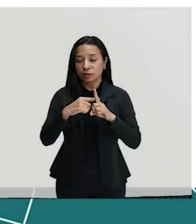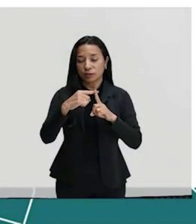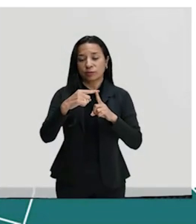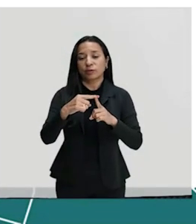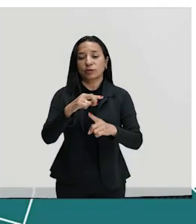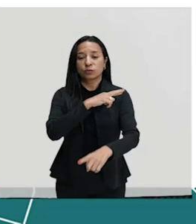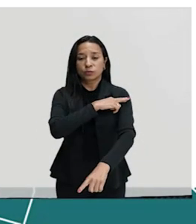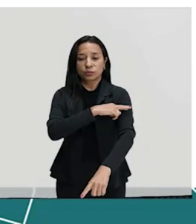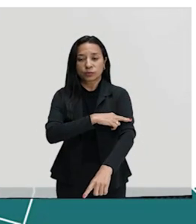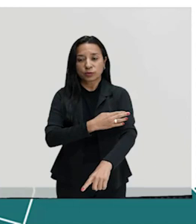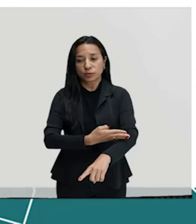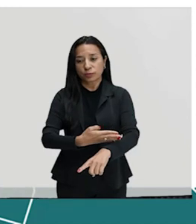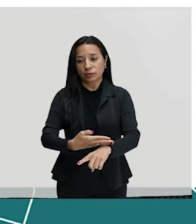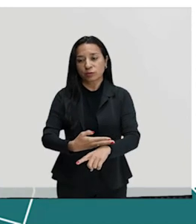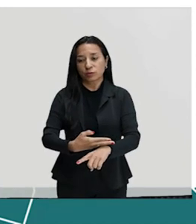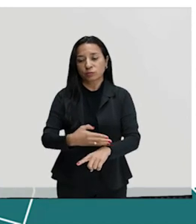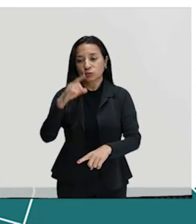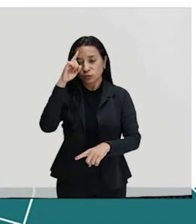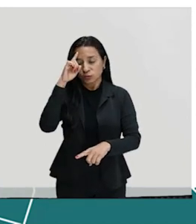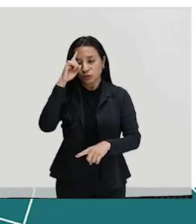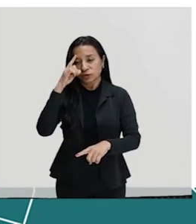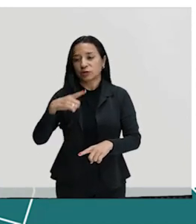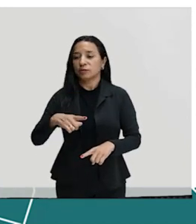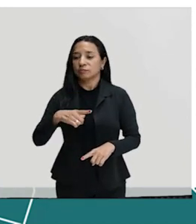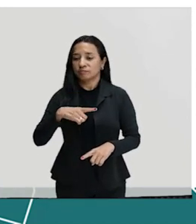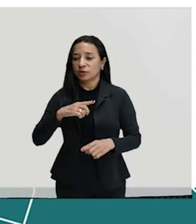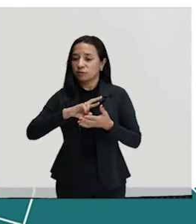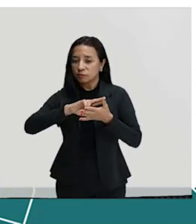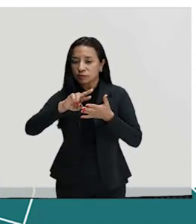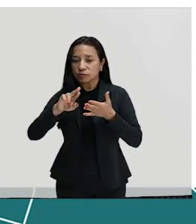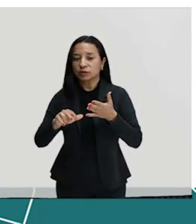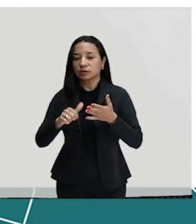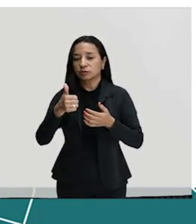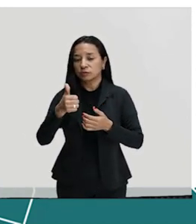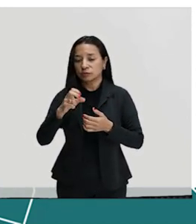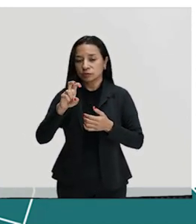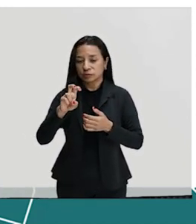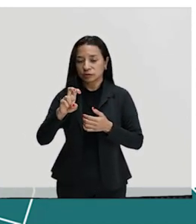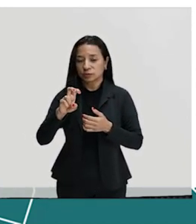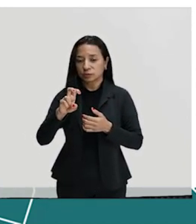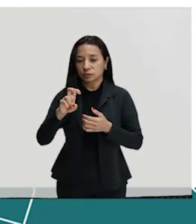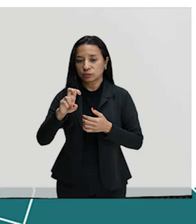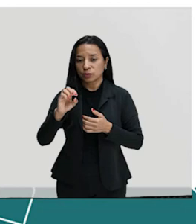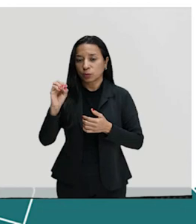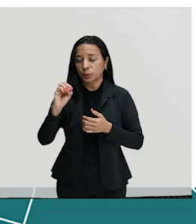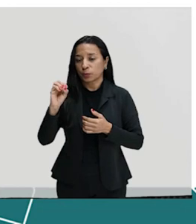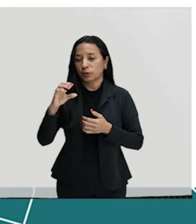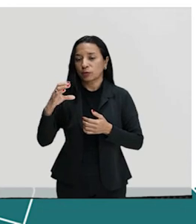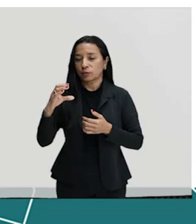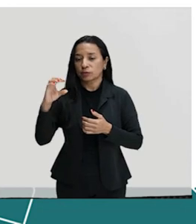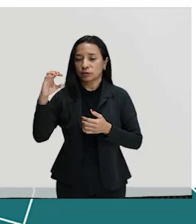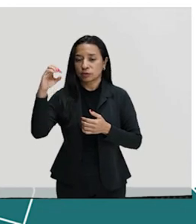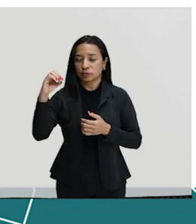Branco em certo dia sofreu uma variação de na escala fen essa varia